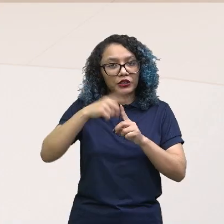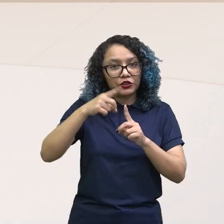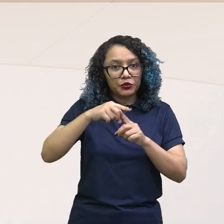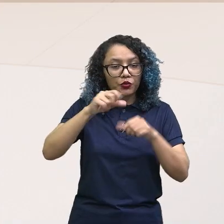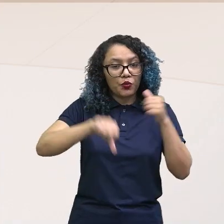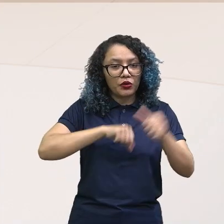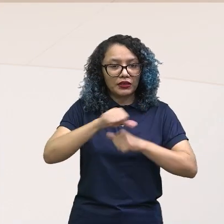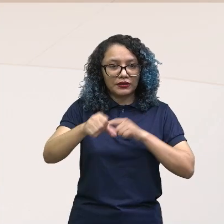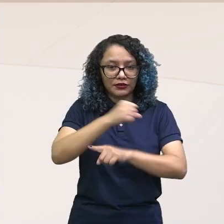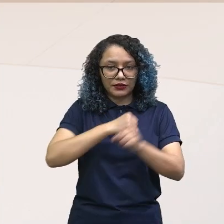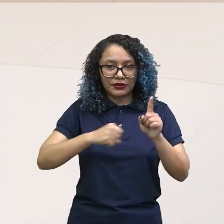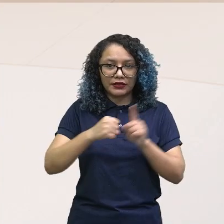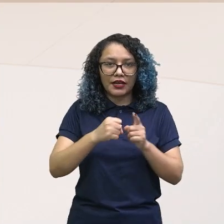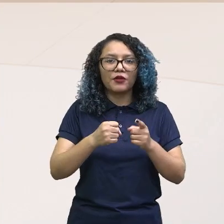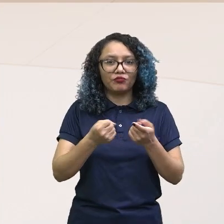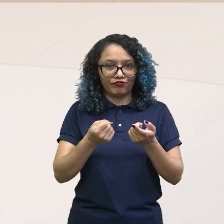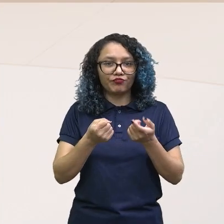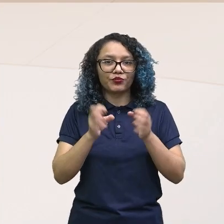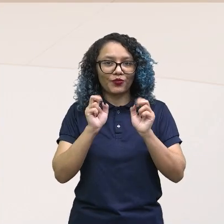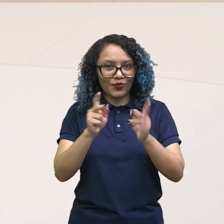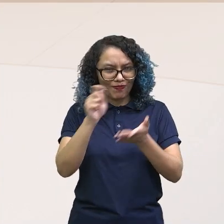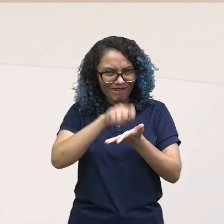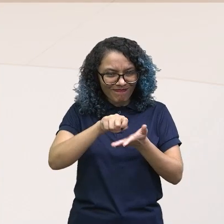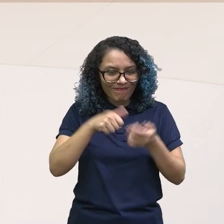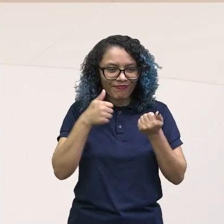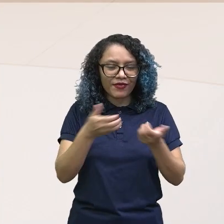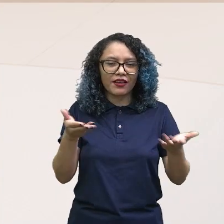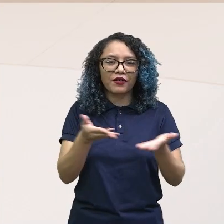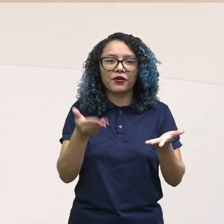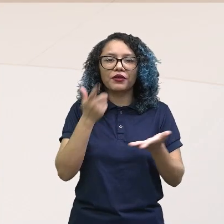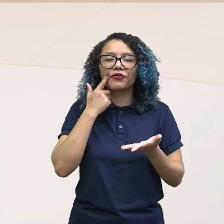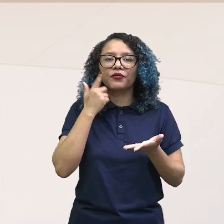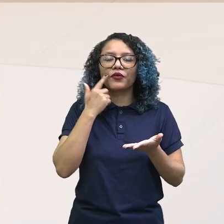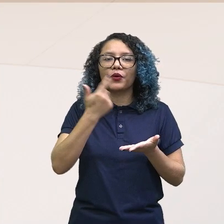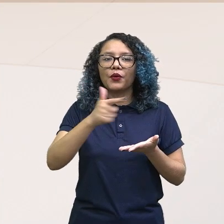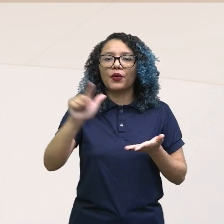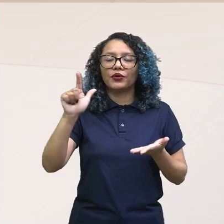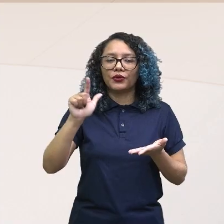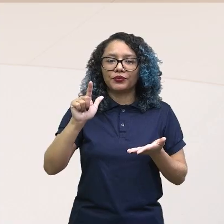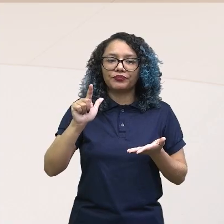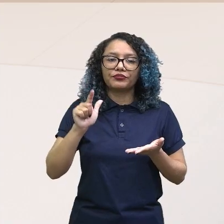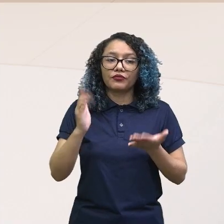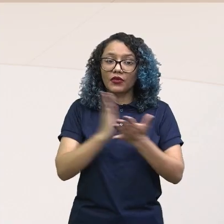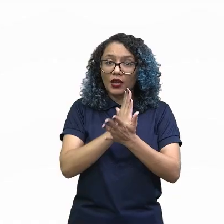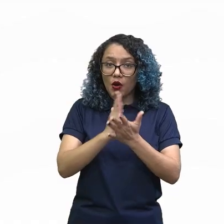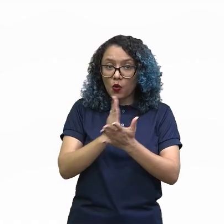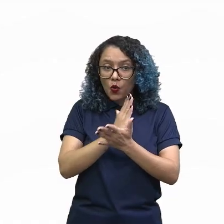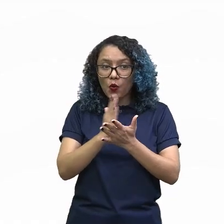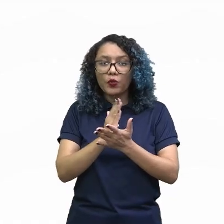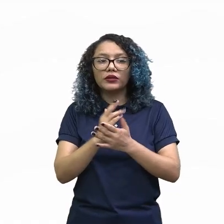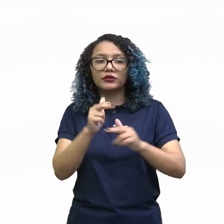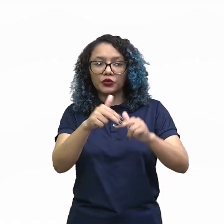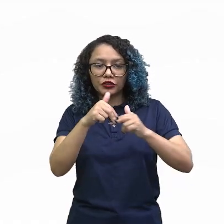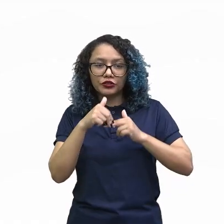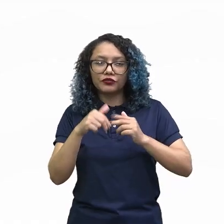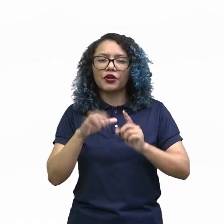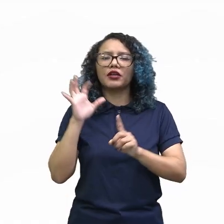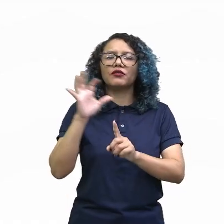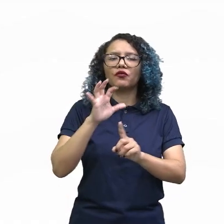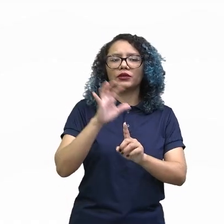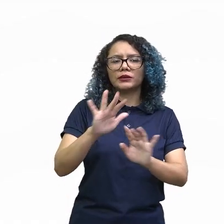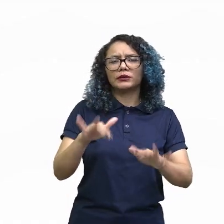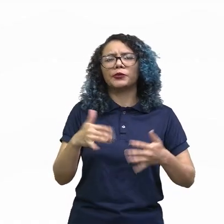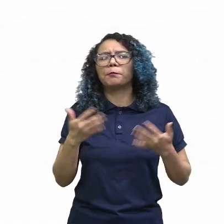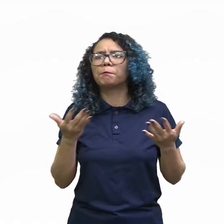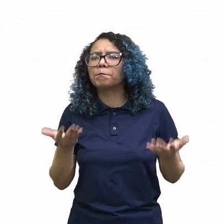social. Anotaram? Muito bem. E agora, nós vamos ver fatores que influenciam essa mobilidade. Quais são os